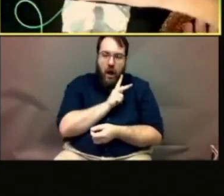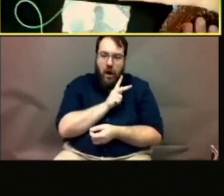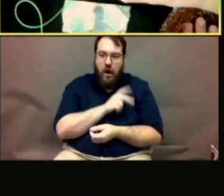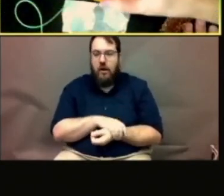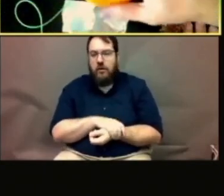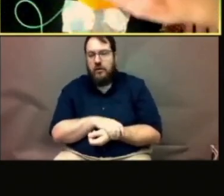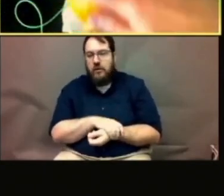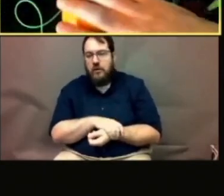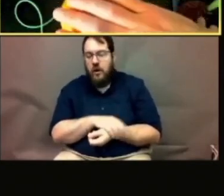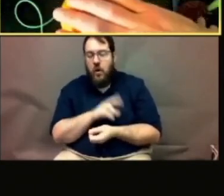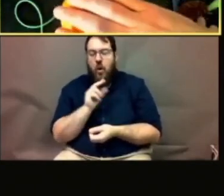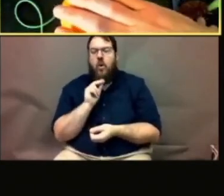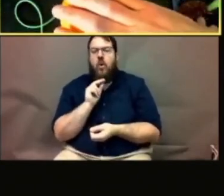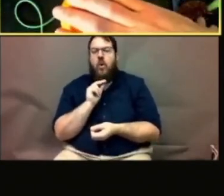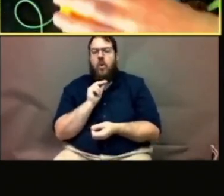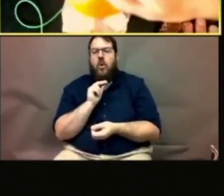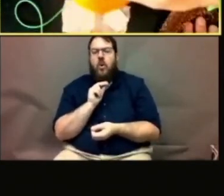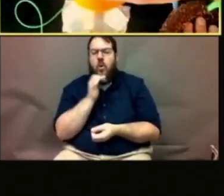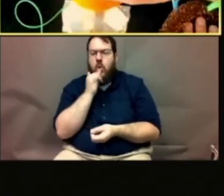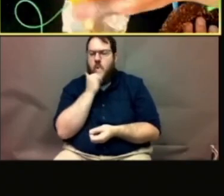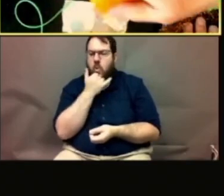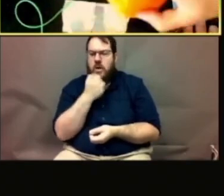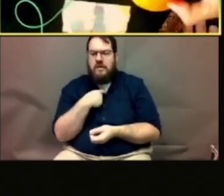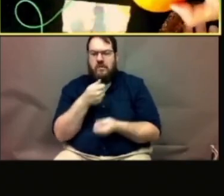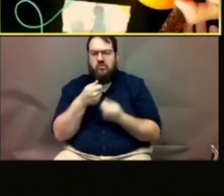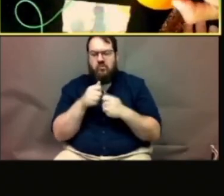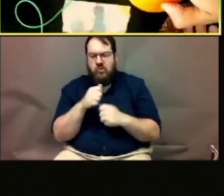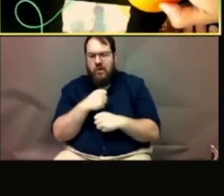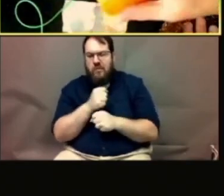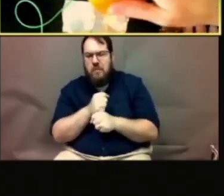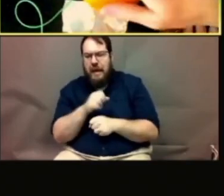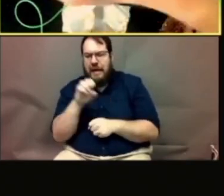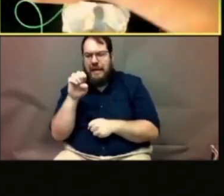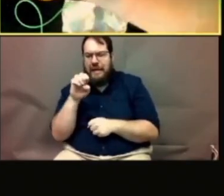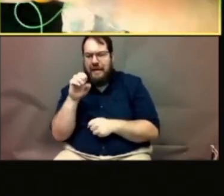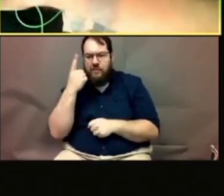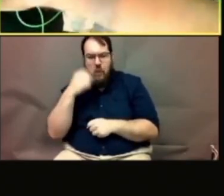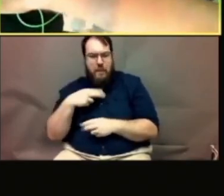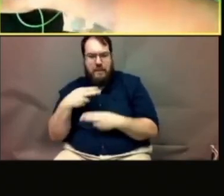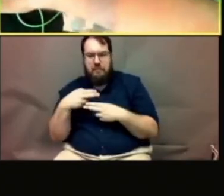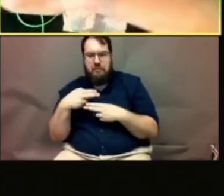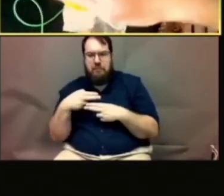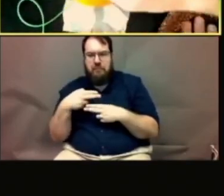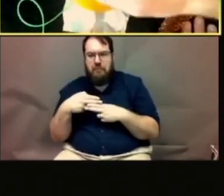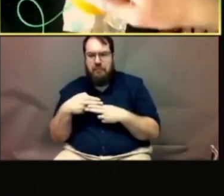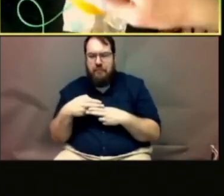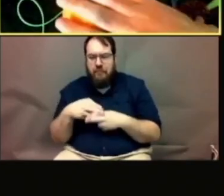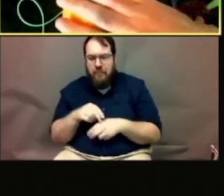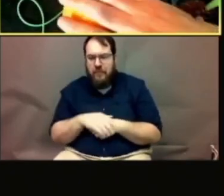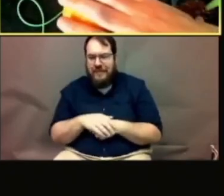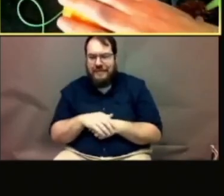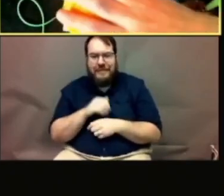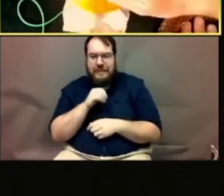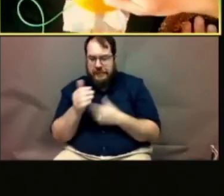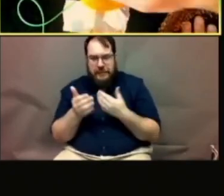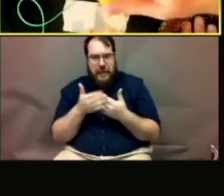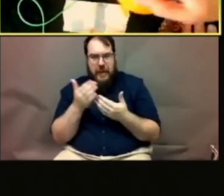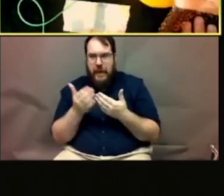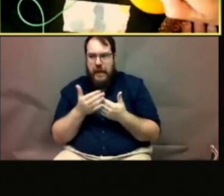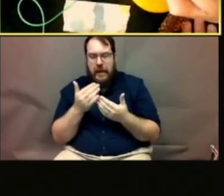Então, vamos aqui, voltar aqui. Espera. Estou tentando fazer um eco do meu nome, Eric.